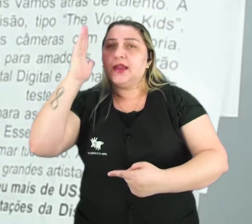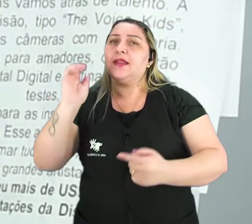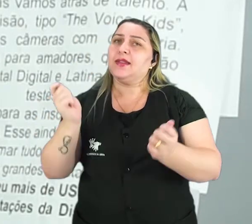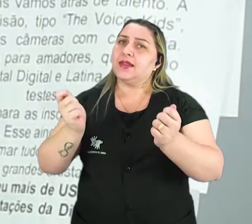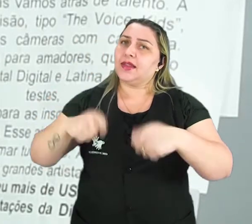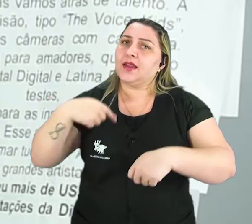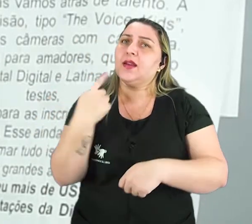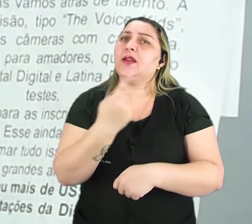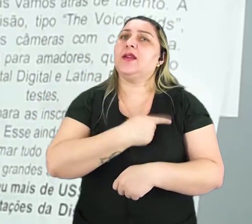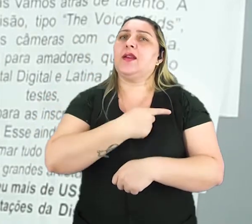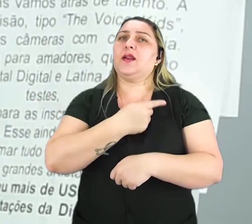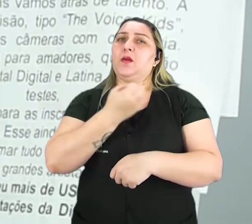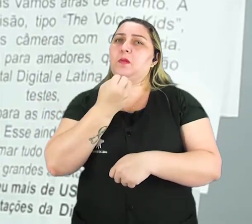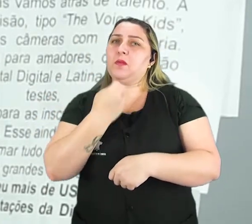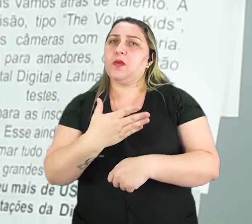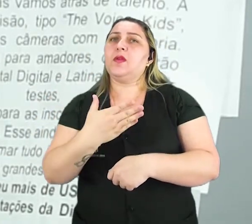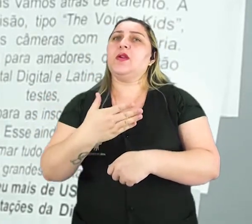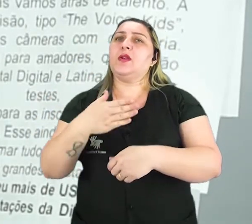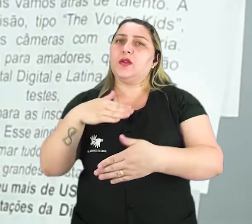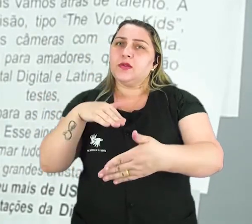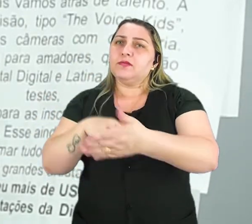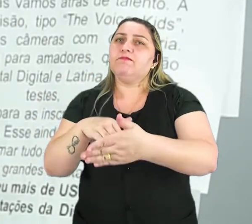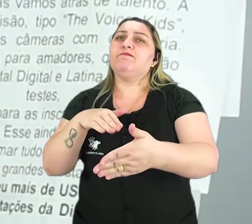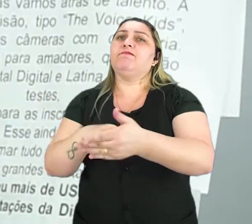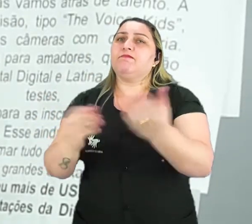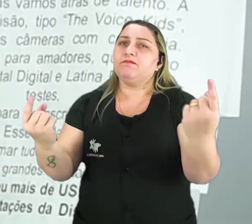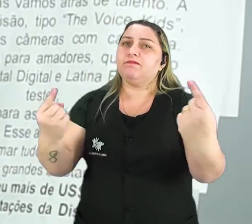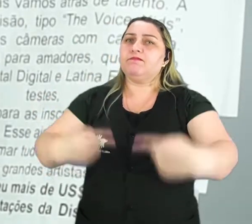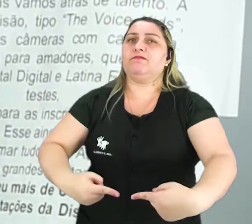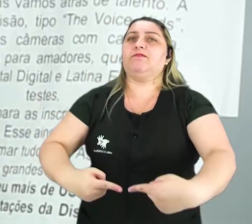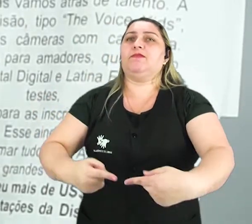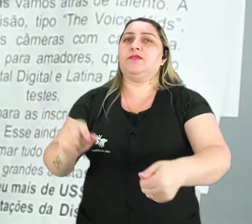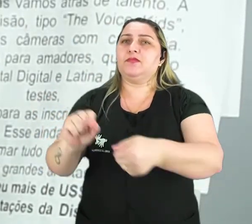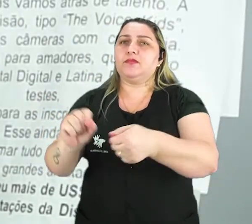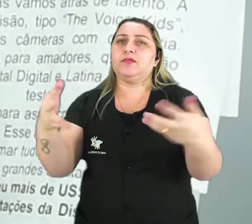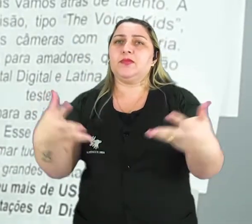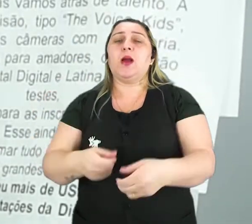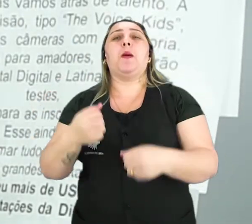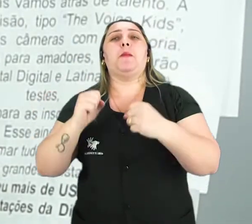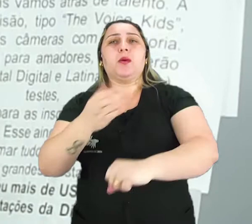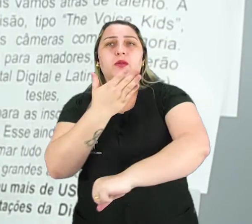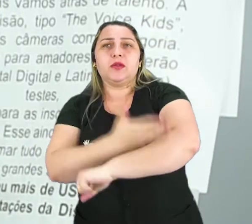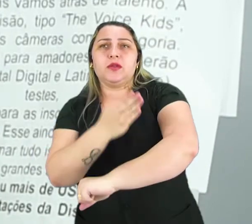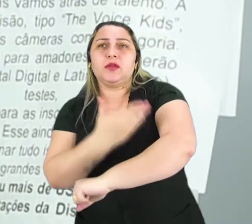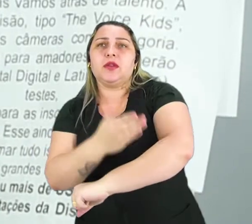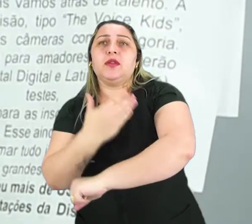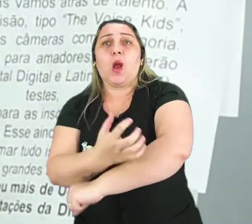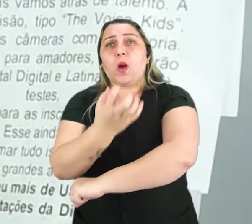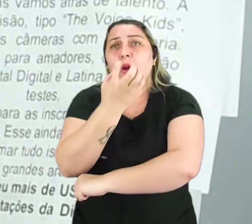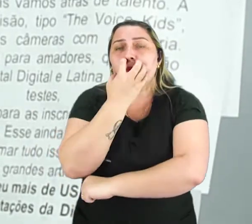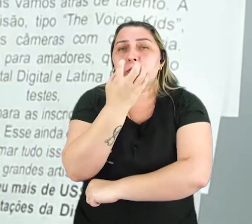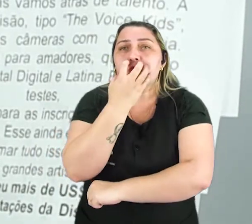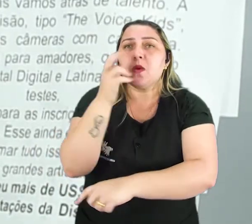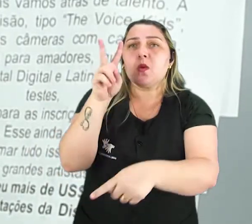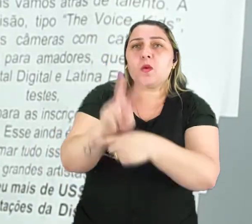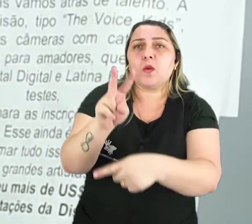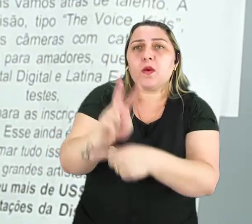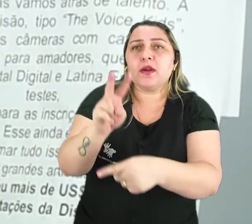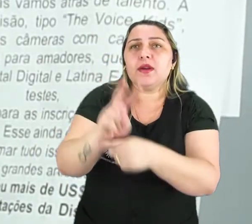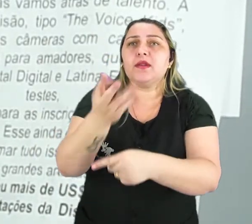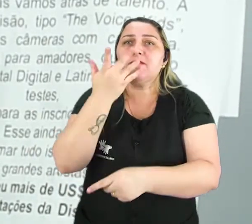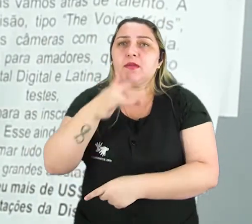e boas condições de encarar esse desafio. Podemos treinar os cãezinhos e cuidar bem